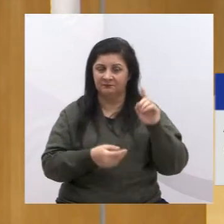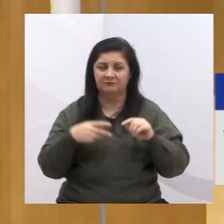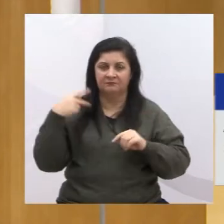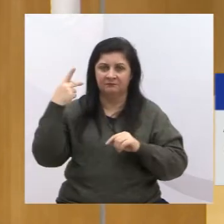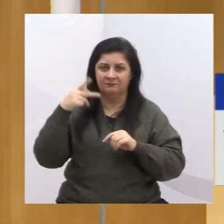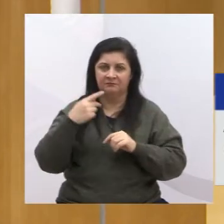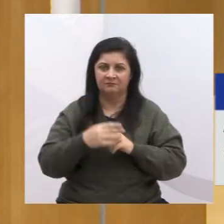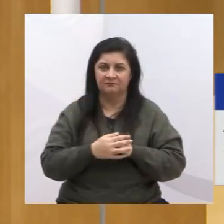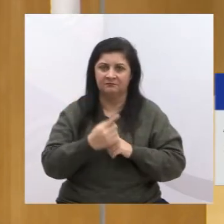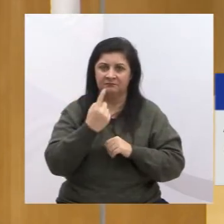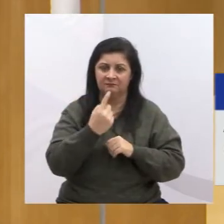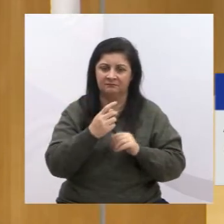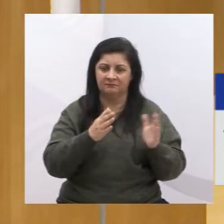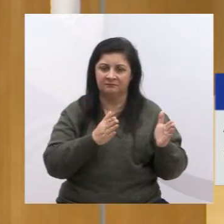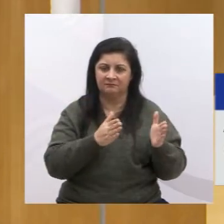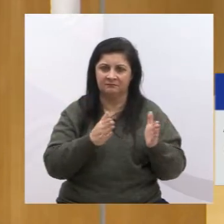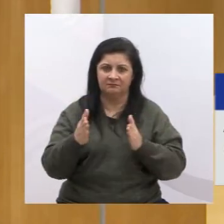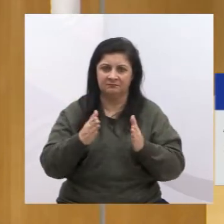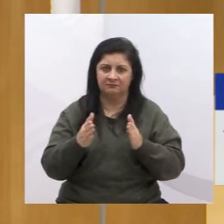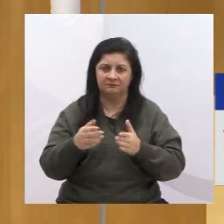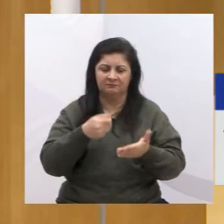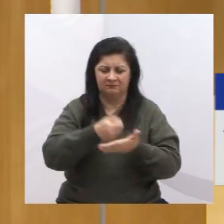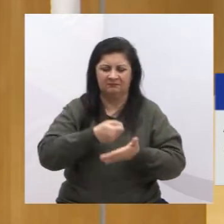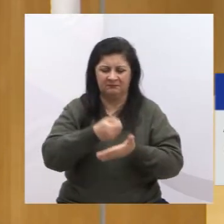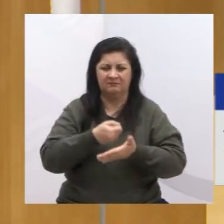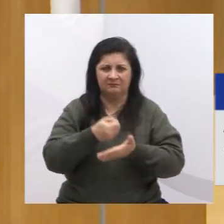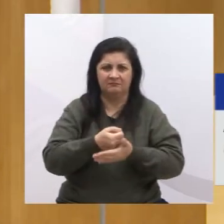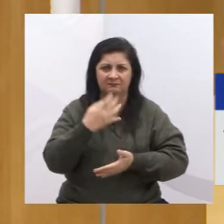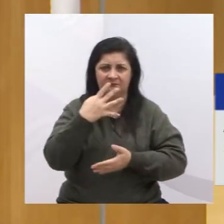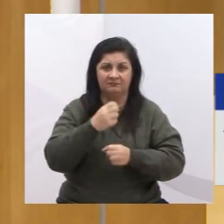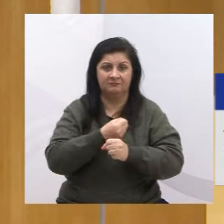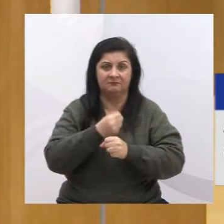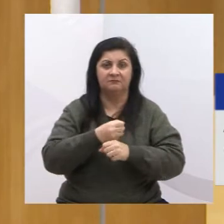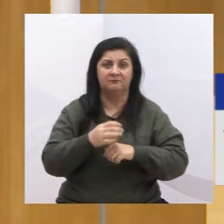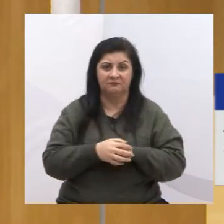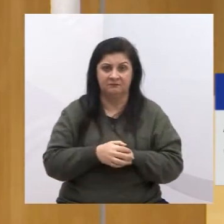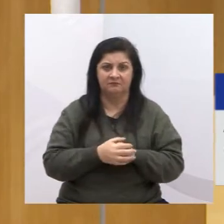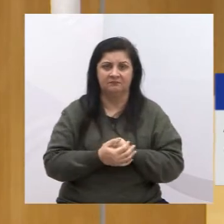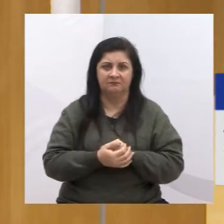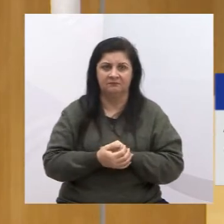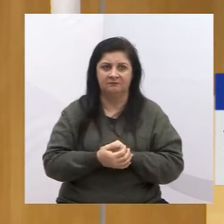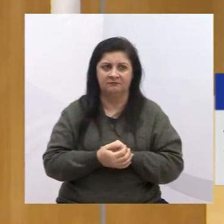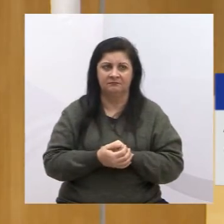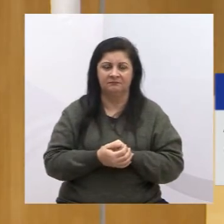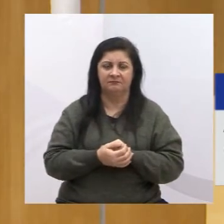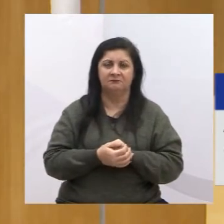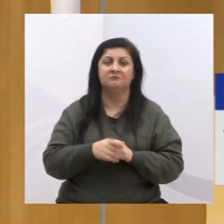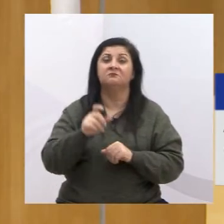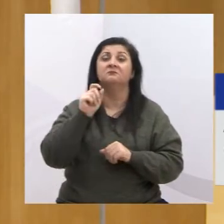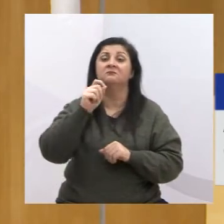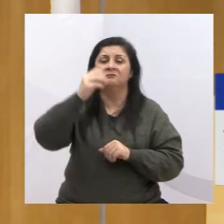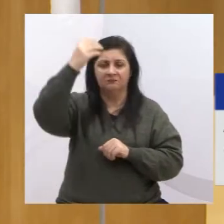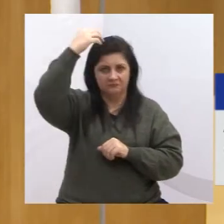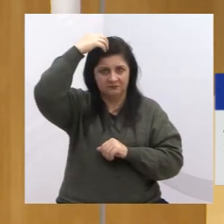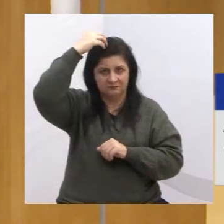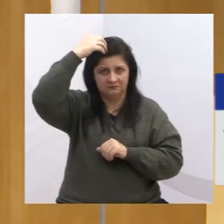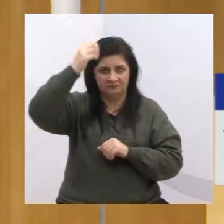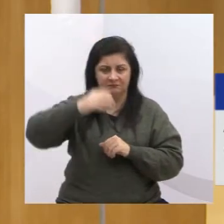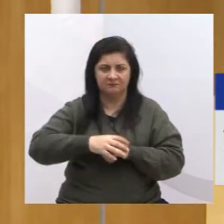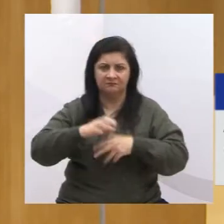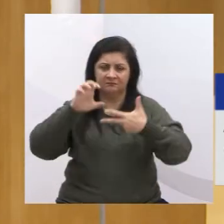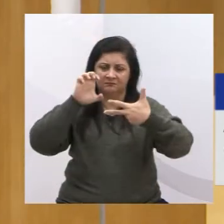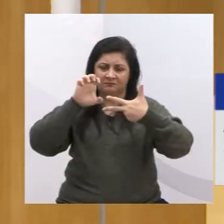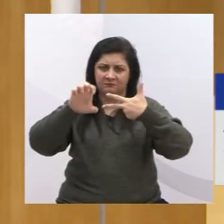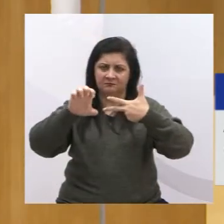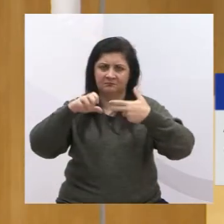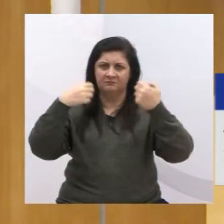já disseram, vai cobrar durante 4 anos. E de quem tem que ser a culpa? O executivo tem que cumprir